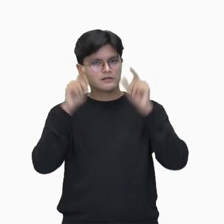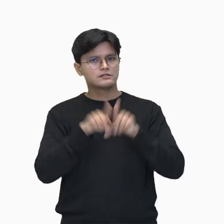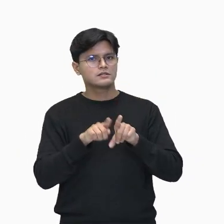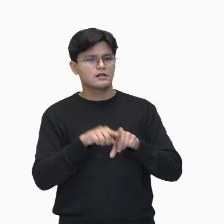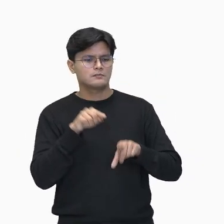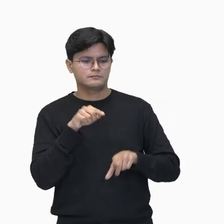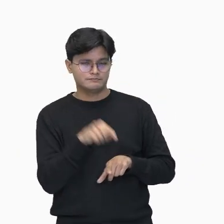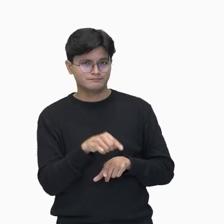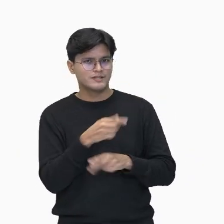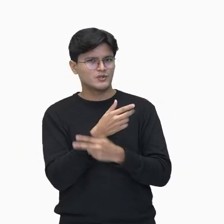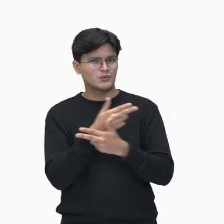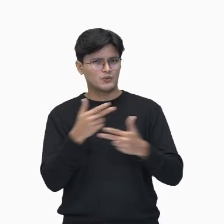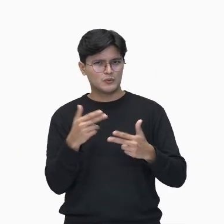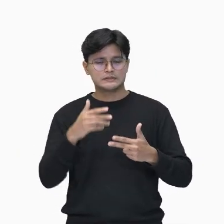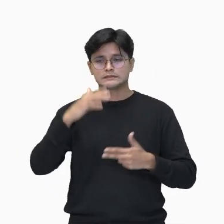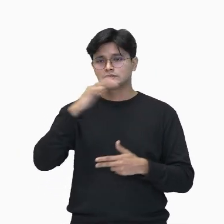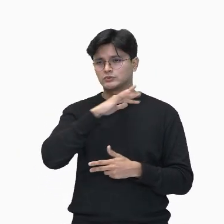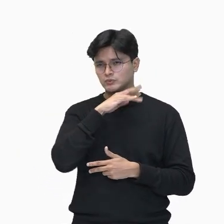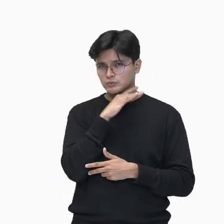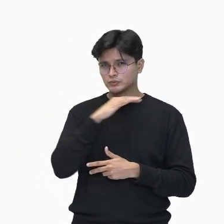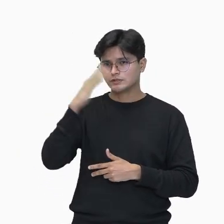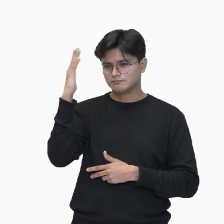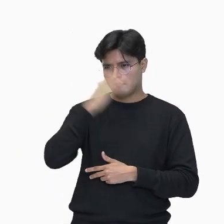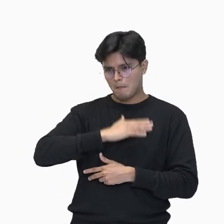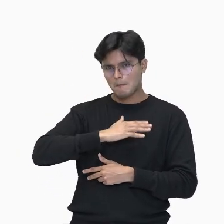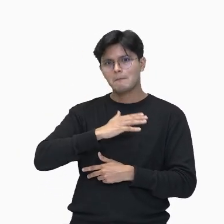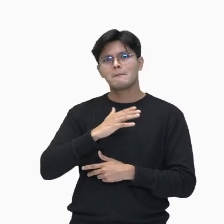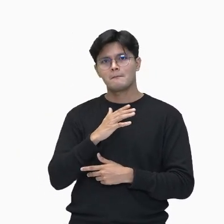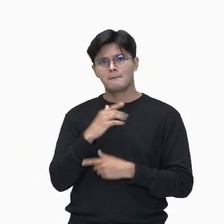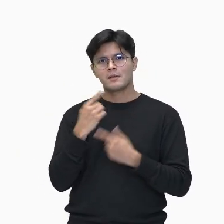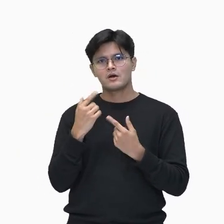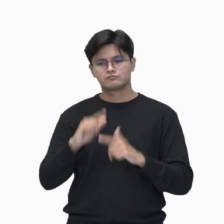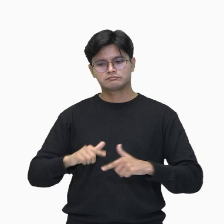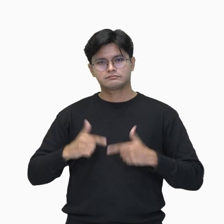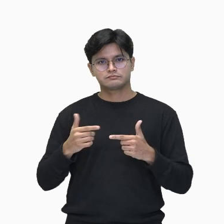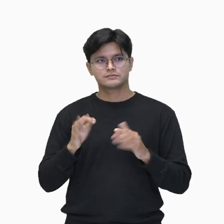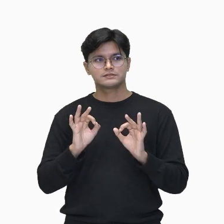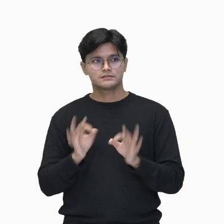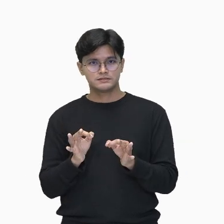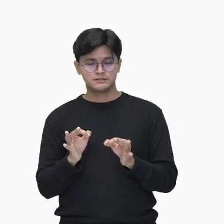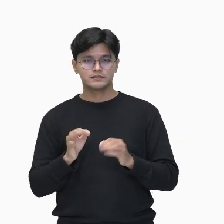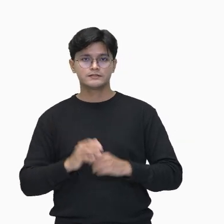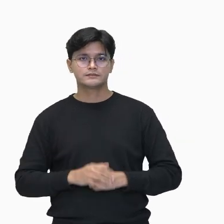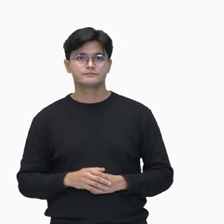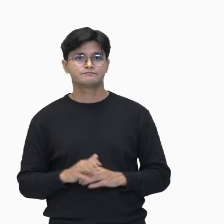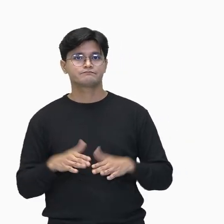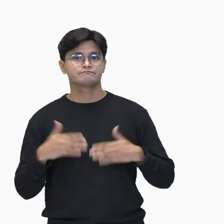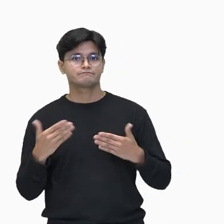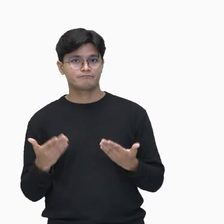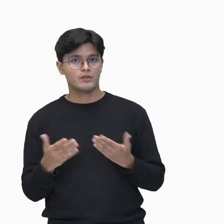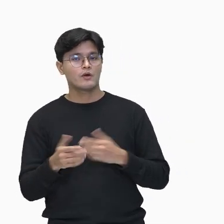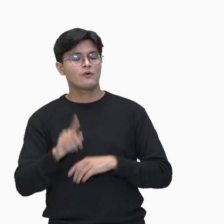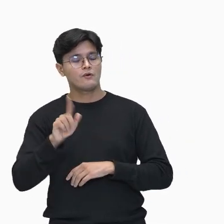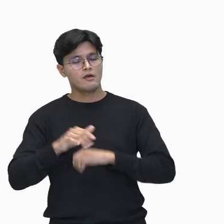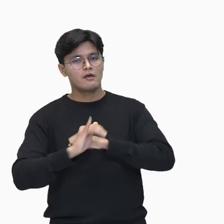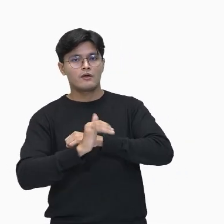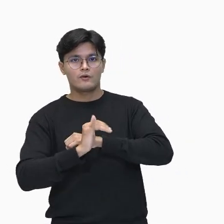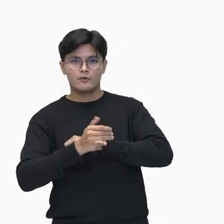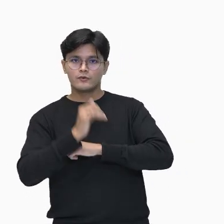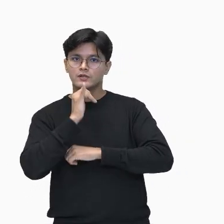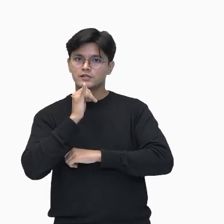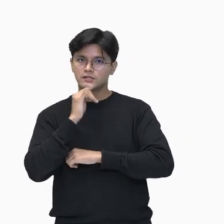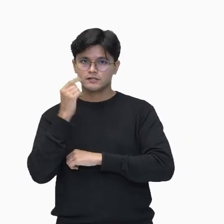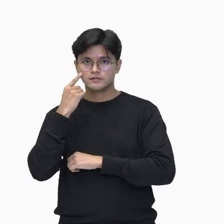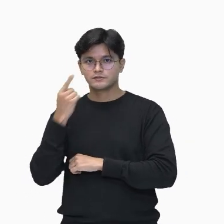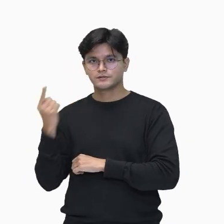crônica ess aqui foi um exemplo a crônica de o rei de Dom Pedro como um trabalho né uma